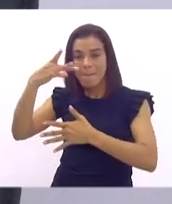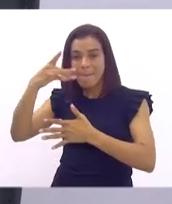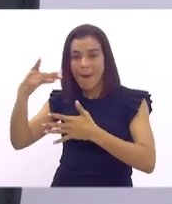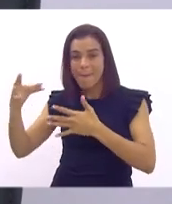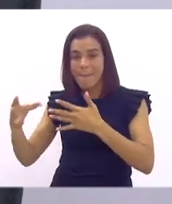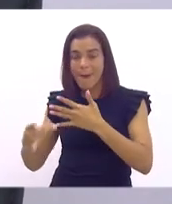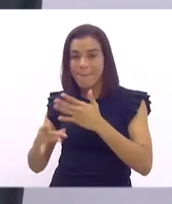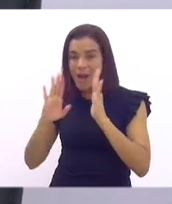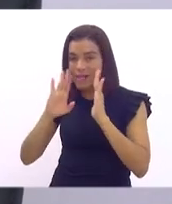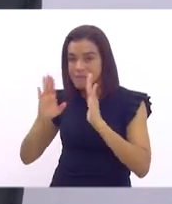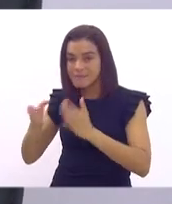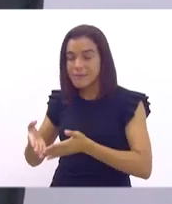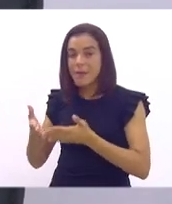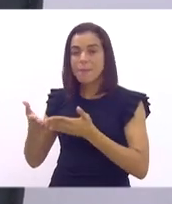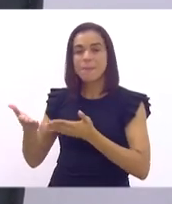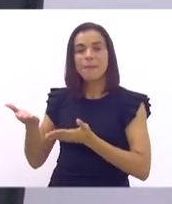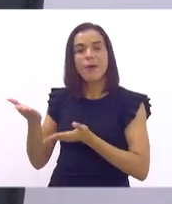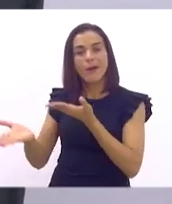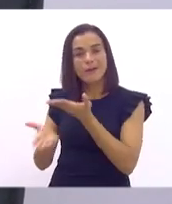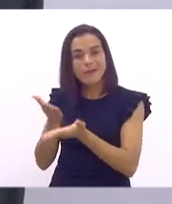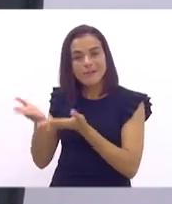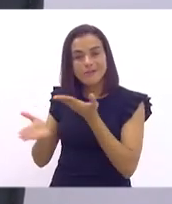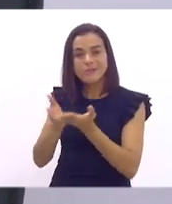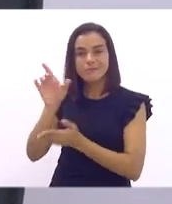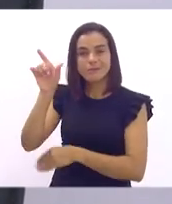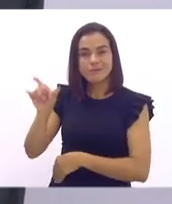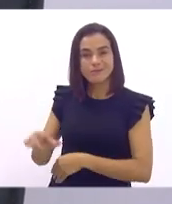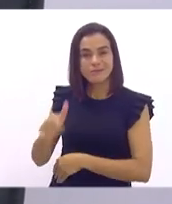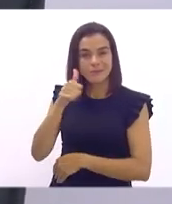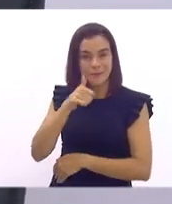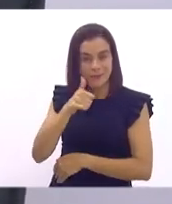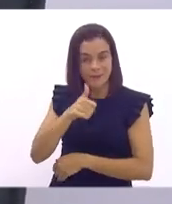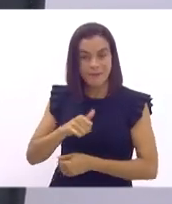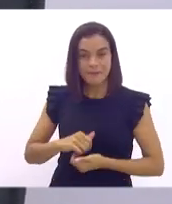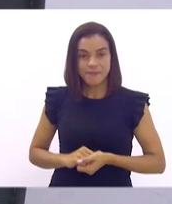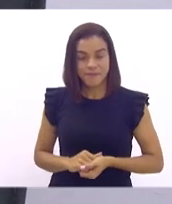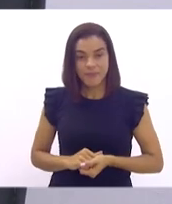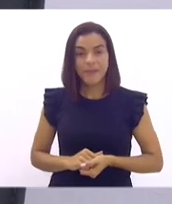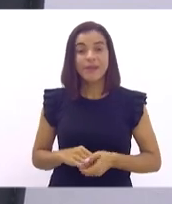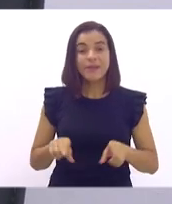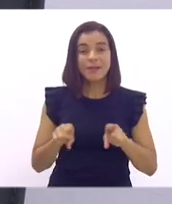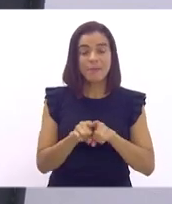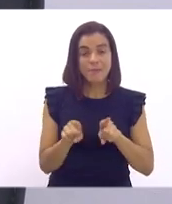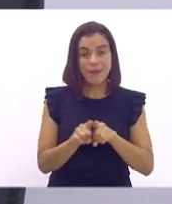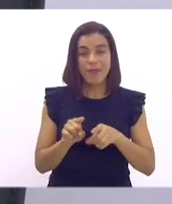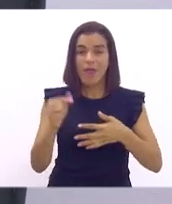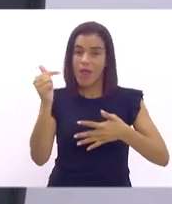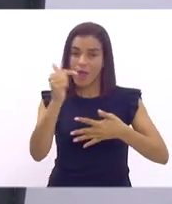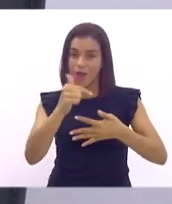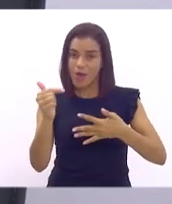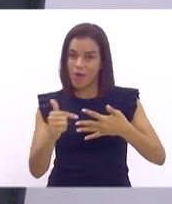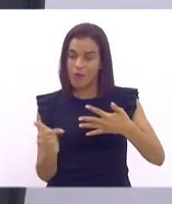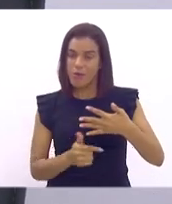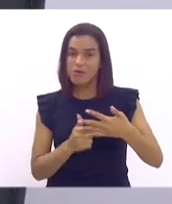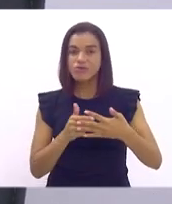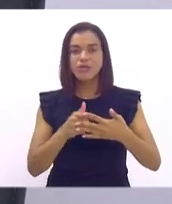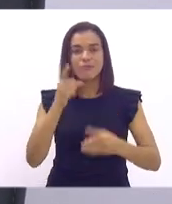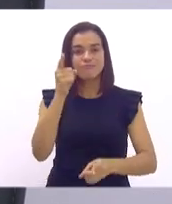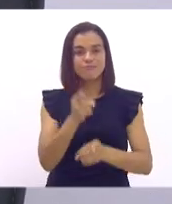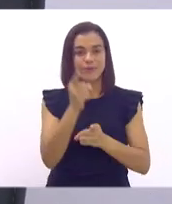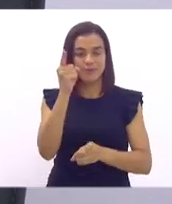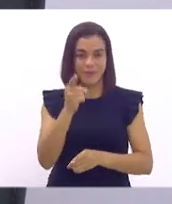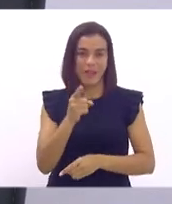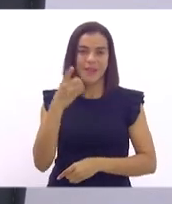específicas para o atendimento dessa mulher, né? Essa é, inclusive, uma das questões já apontadas pela deputada